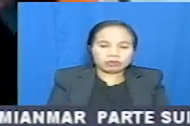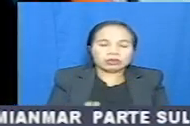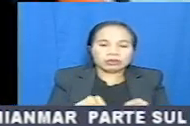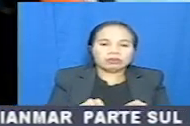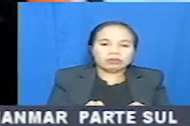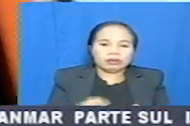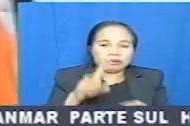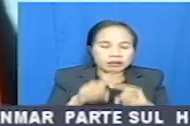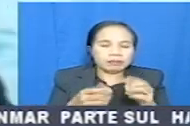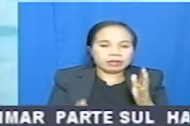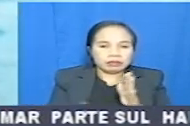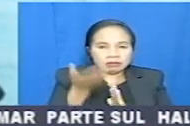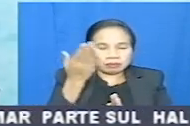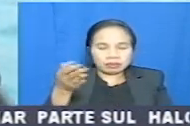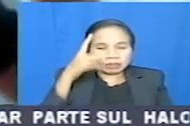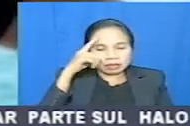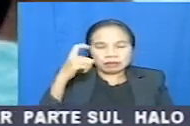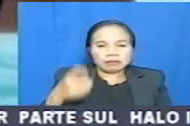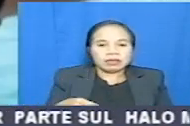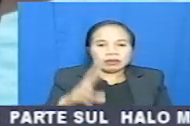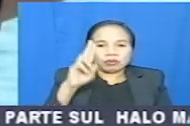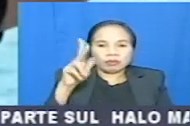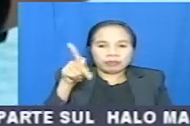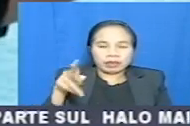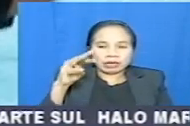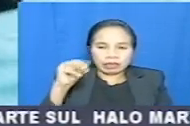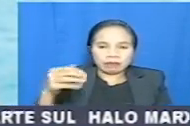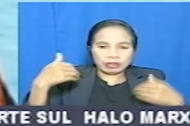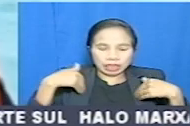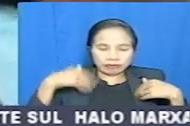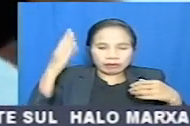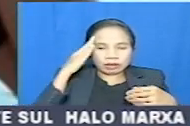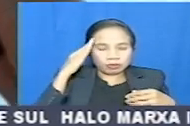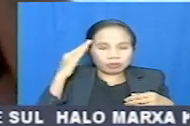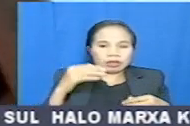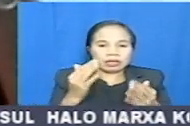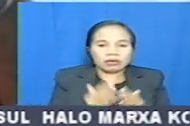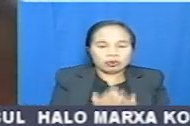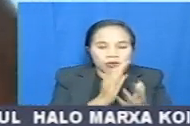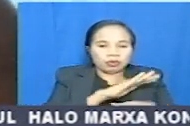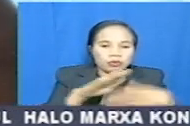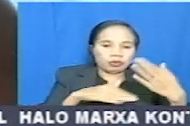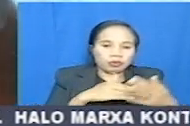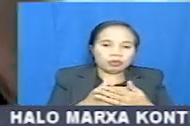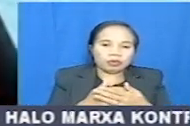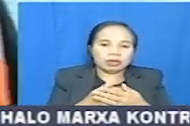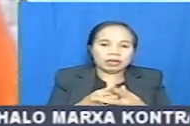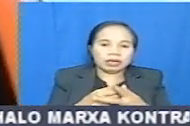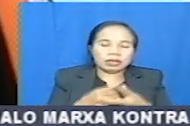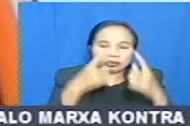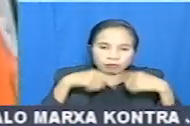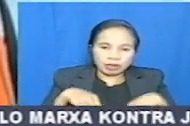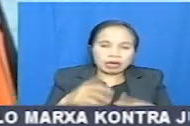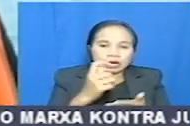labele sababe tamane maka upemi ho na hanu ida kata ro pasir sira hotu hotu nebe maka saiba